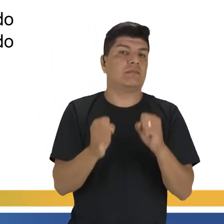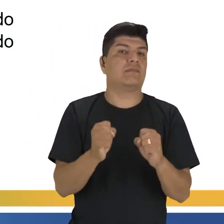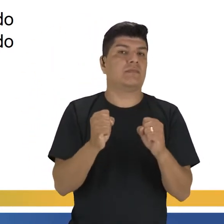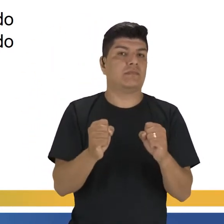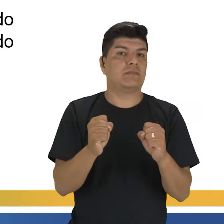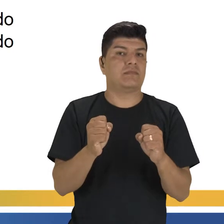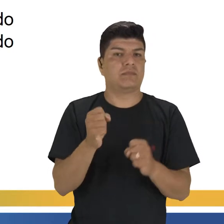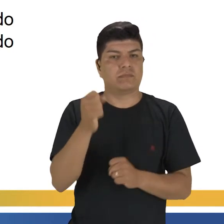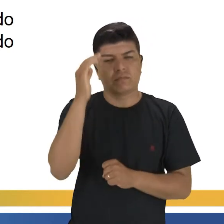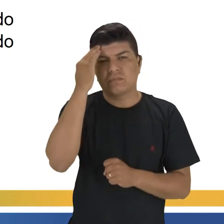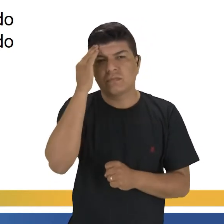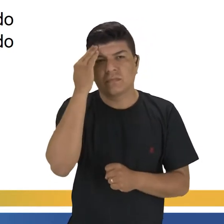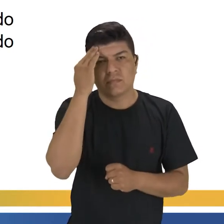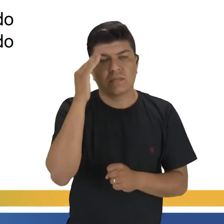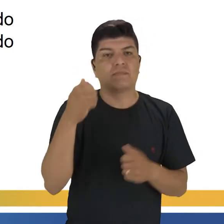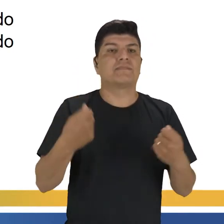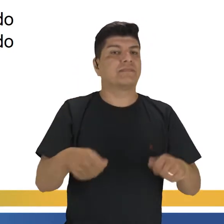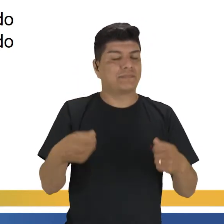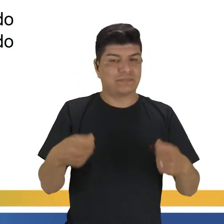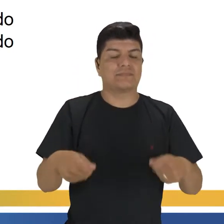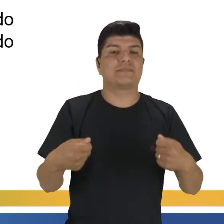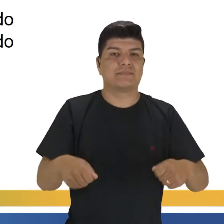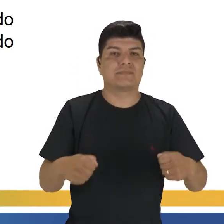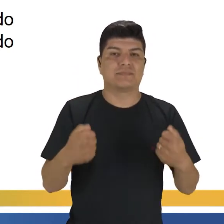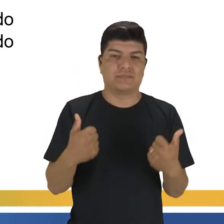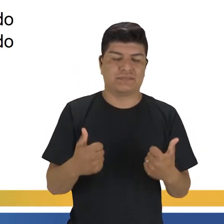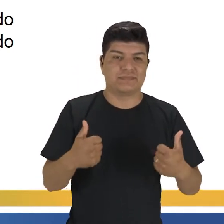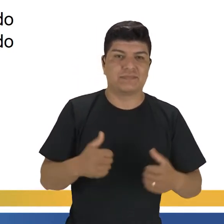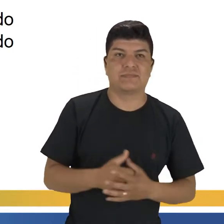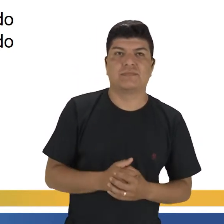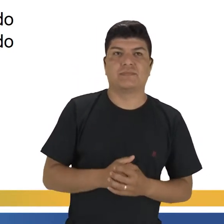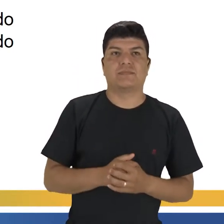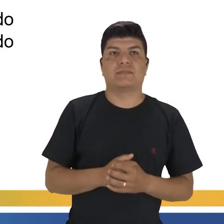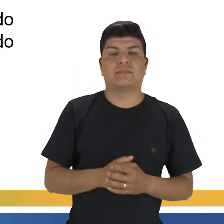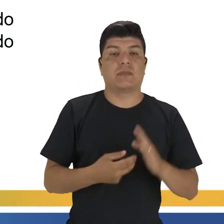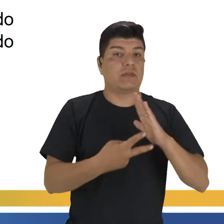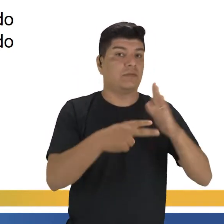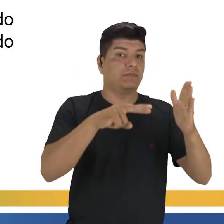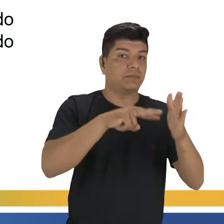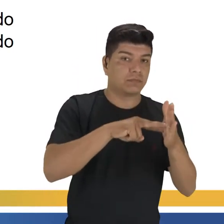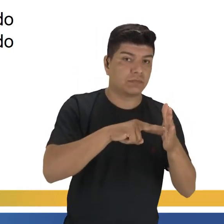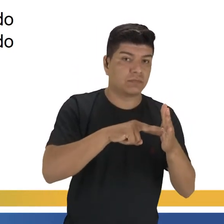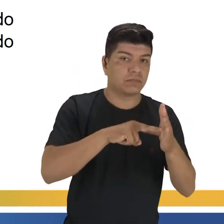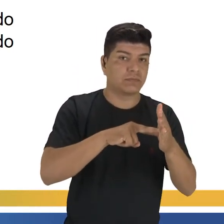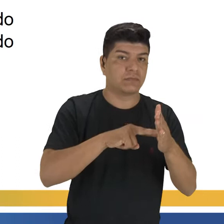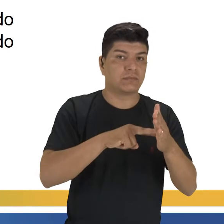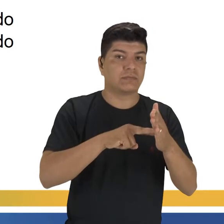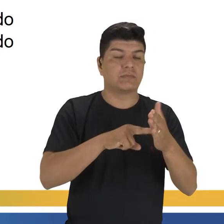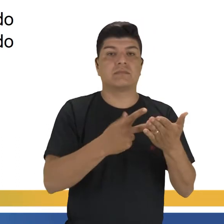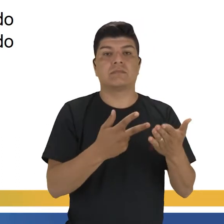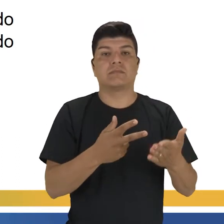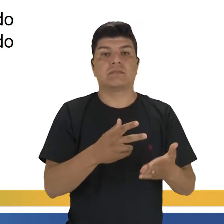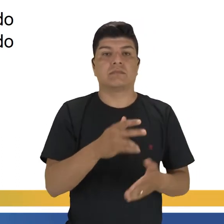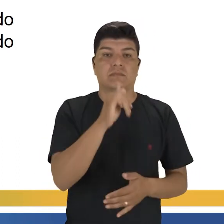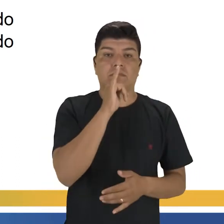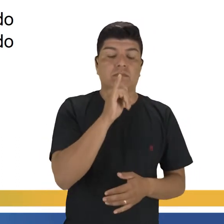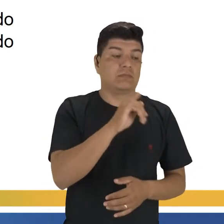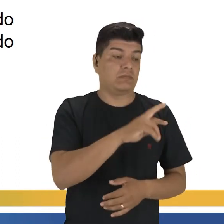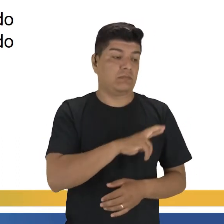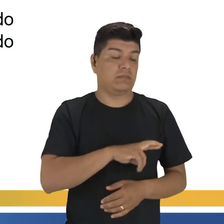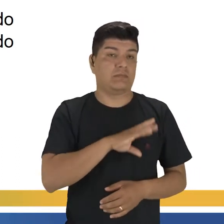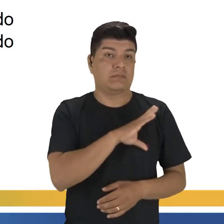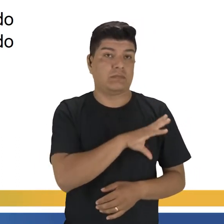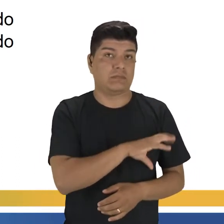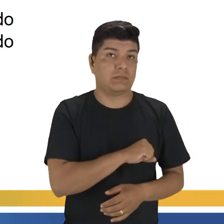dar a vocês o entendimento que vocês precisam, não é? Então, o que significa? É o tipo de romance